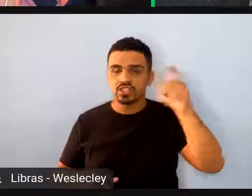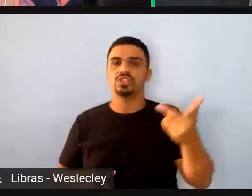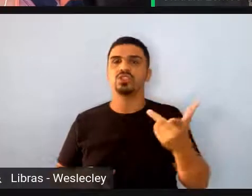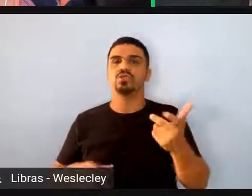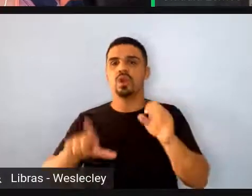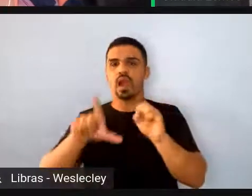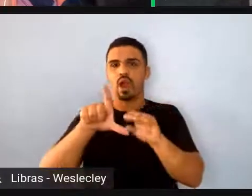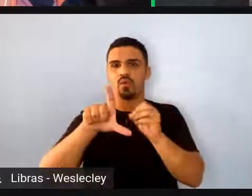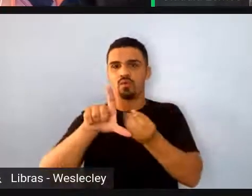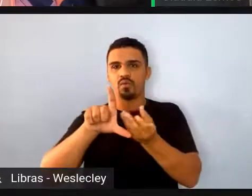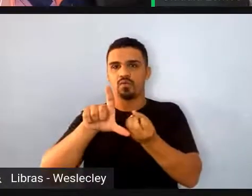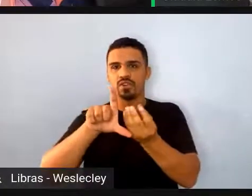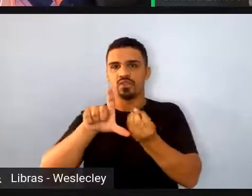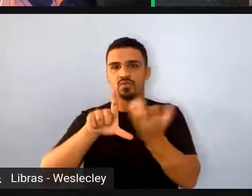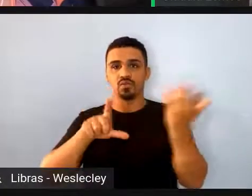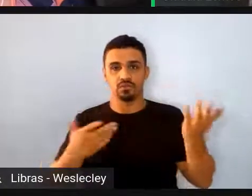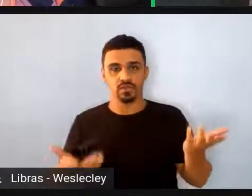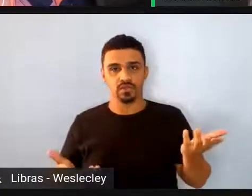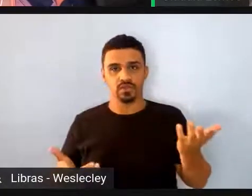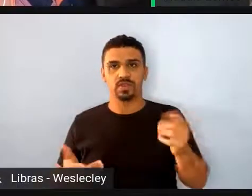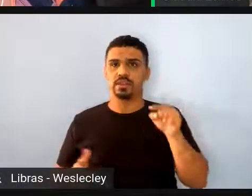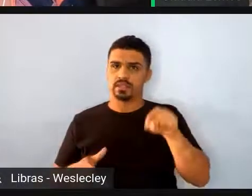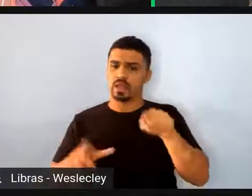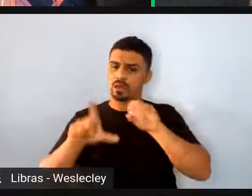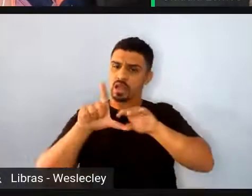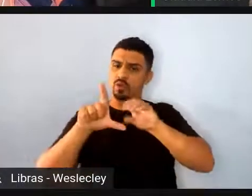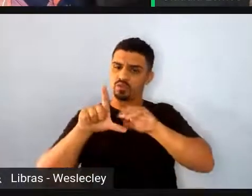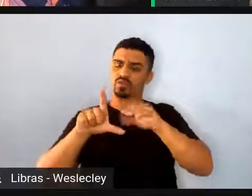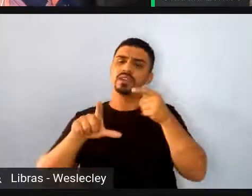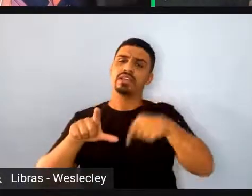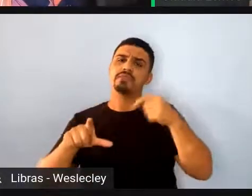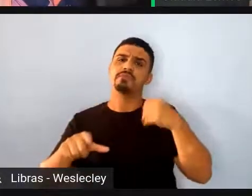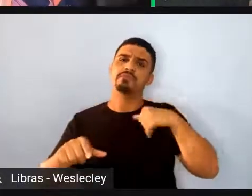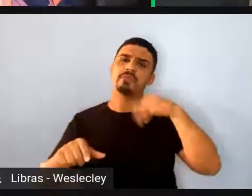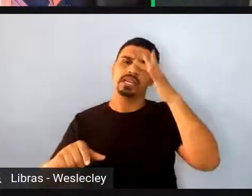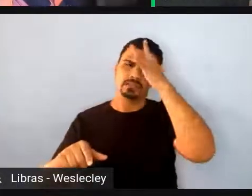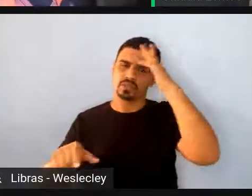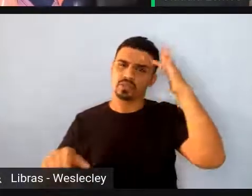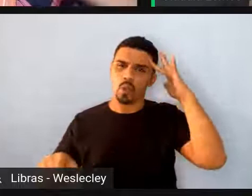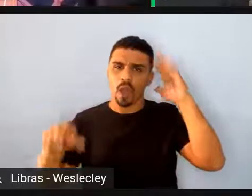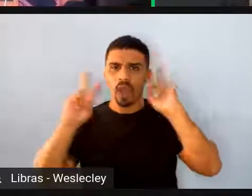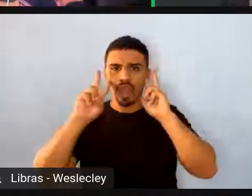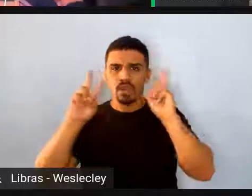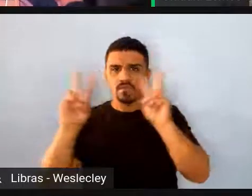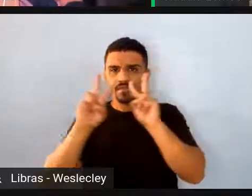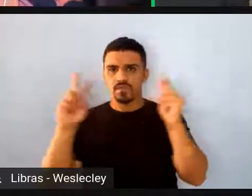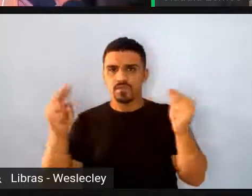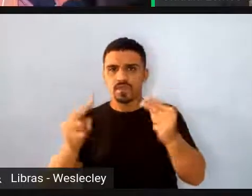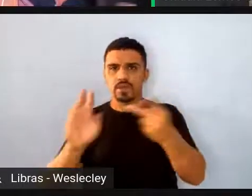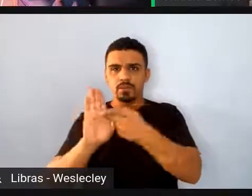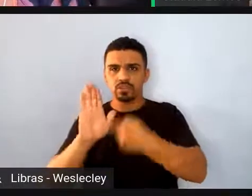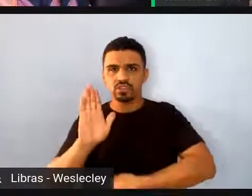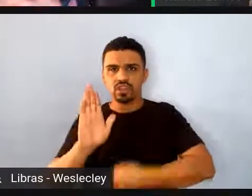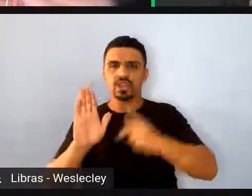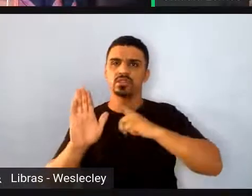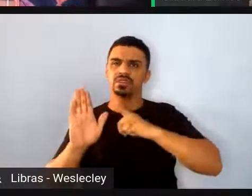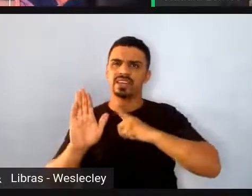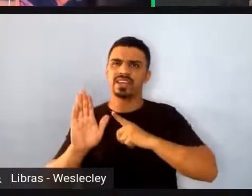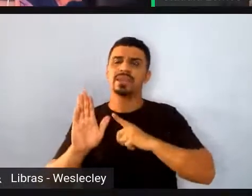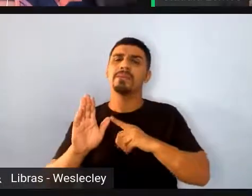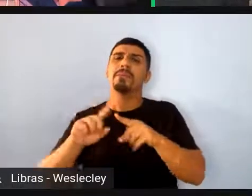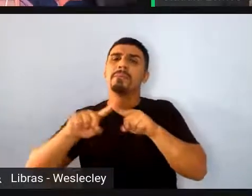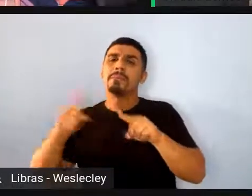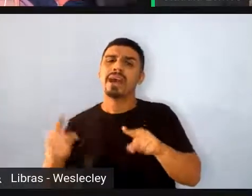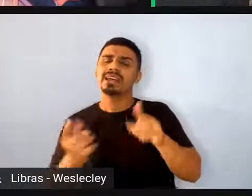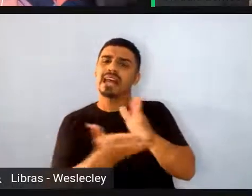vivo. Eu acho que isso é o que mais me chamou a atenção, ver que tem outras iniciativas, agora, em compensação, tem outras que não tem absolutamente